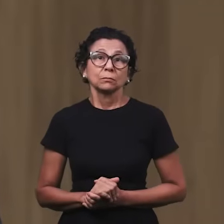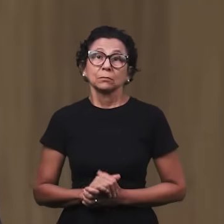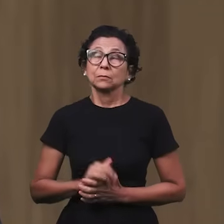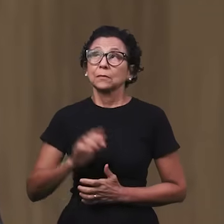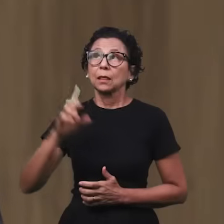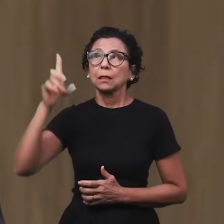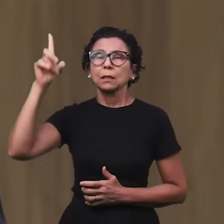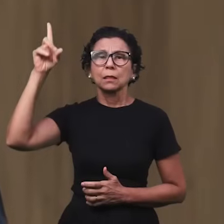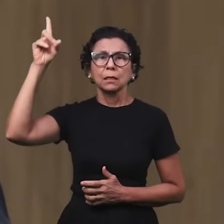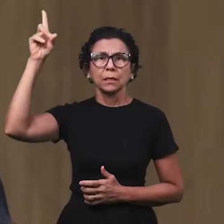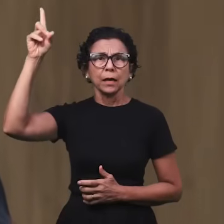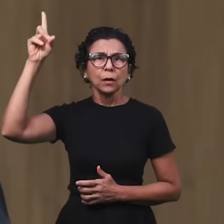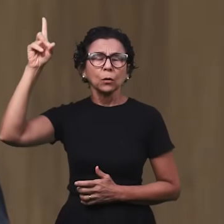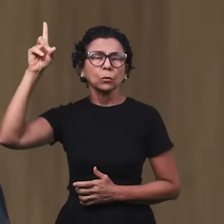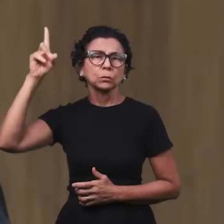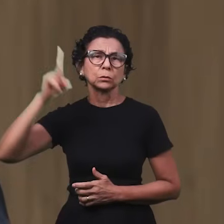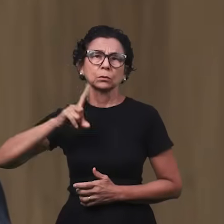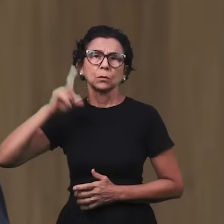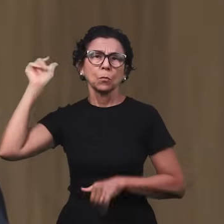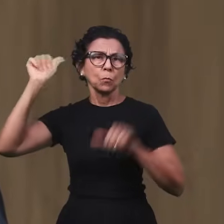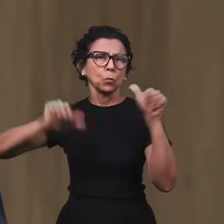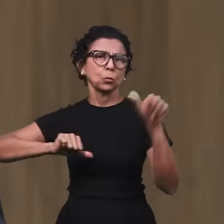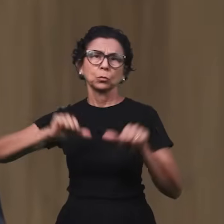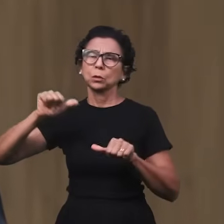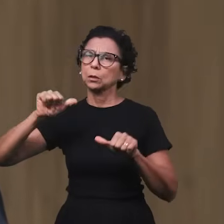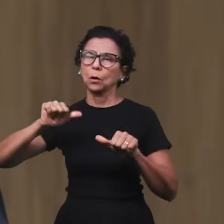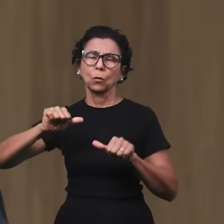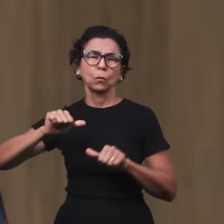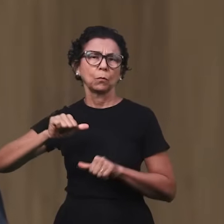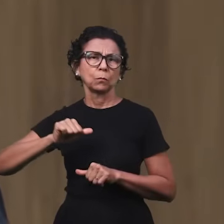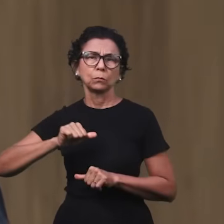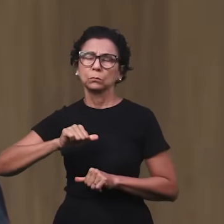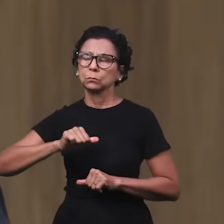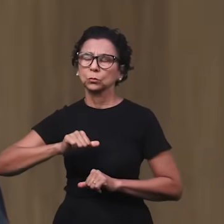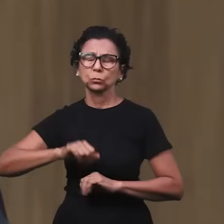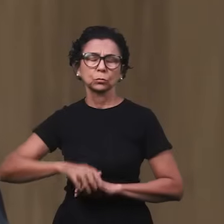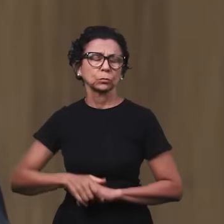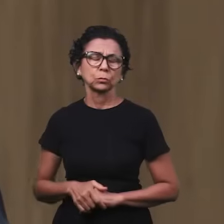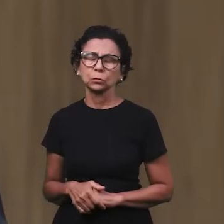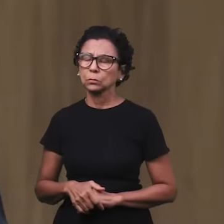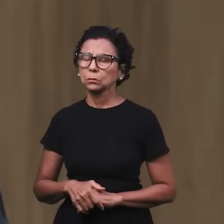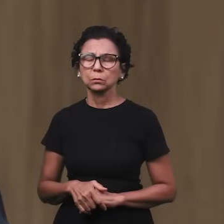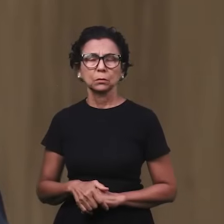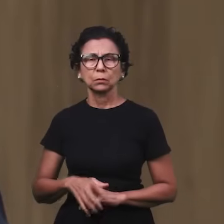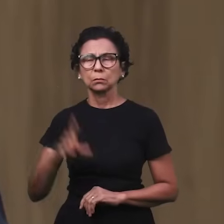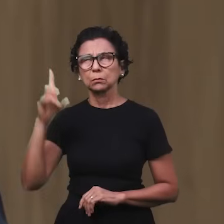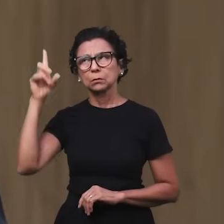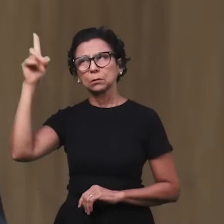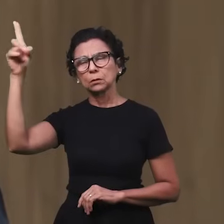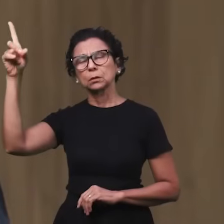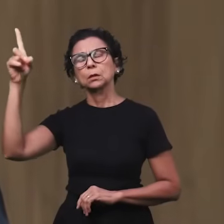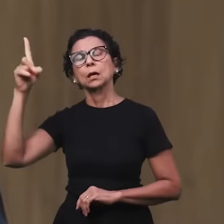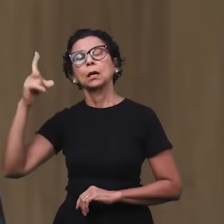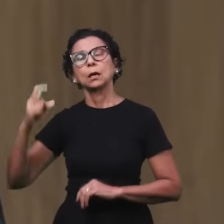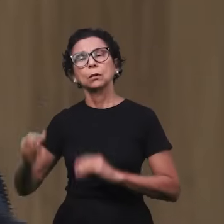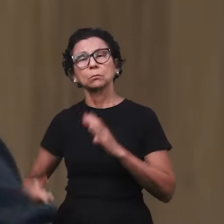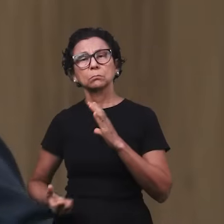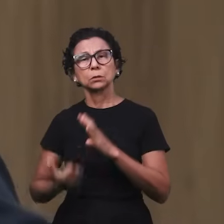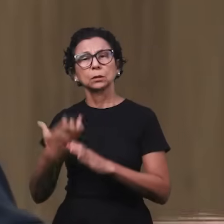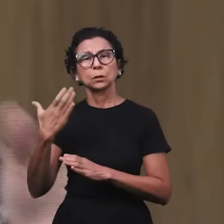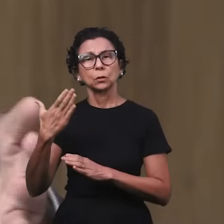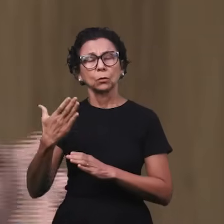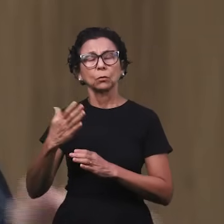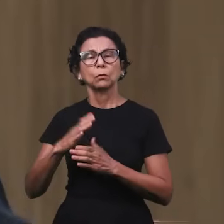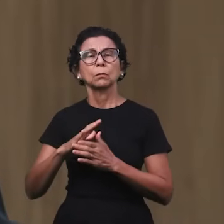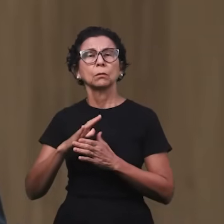é imutável. Deus ele estabeleceu uma obra para nós, que ela é imutável, né? Que ela não